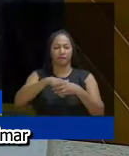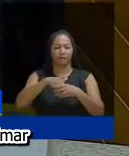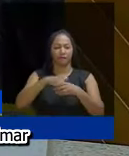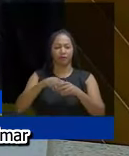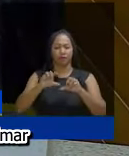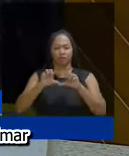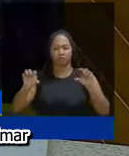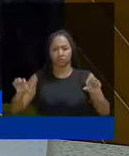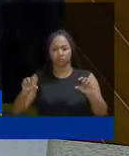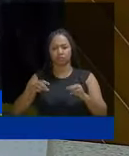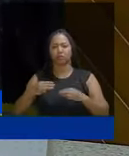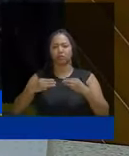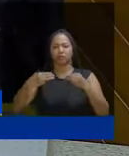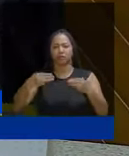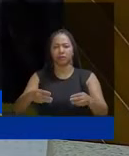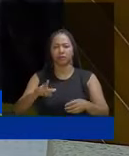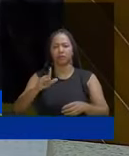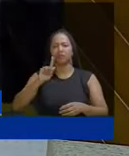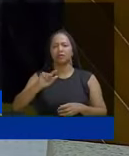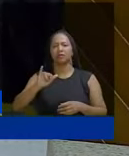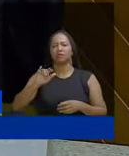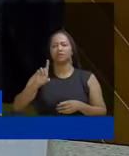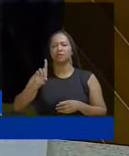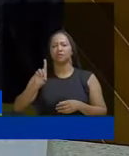voto do ministro Gilmar Mendes no RO